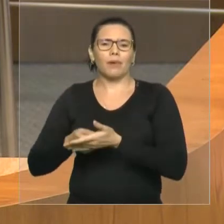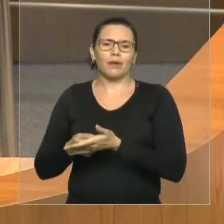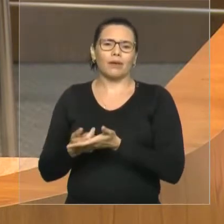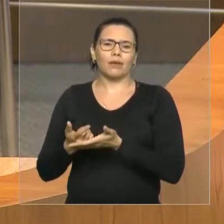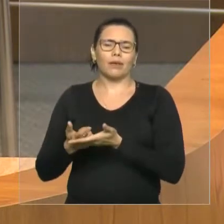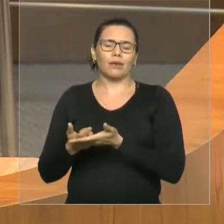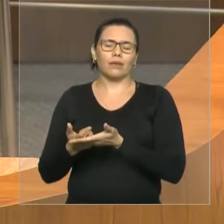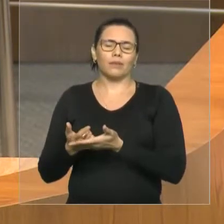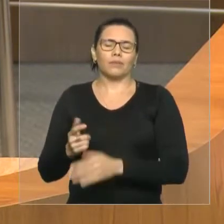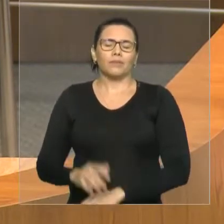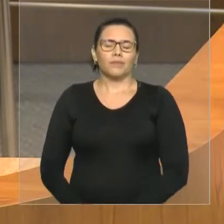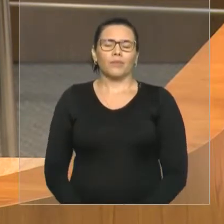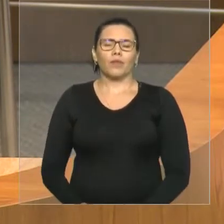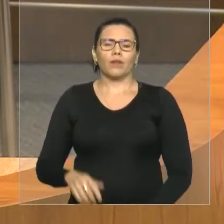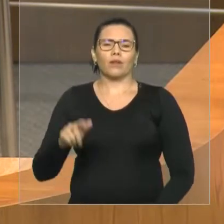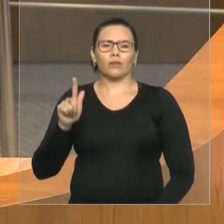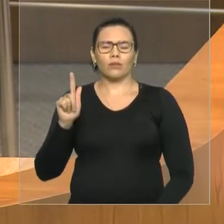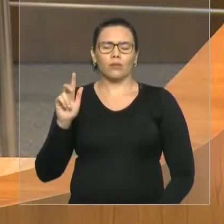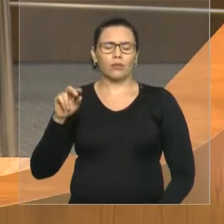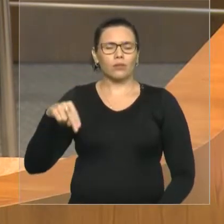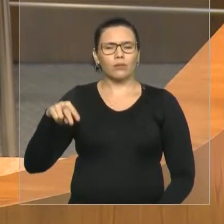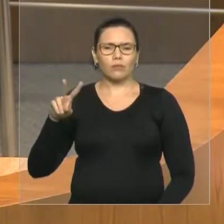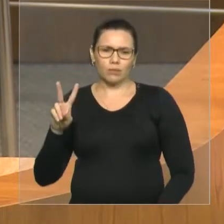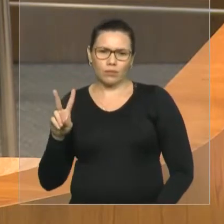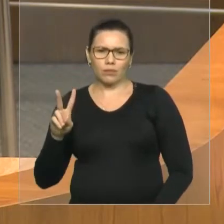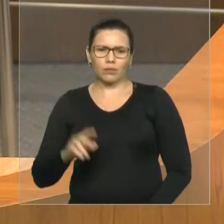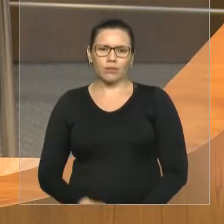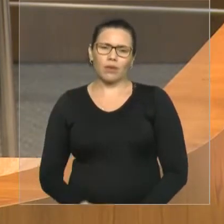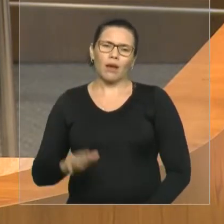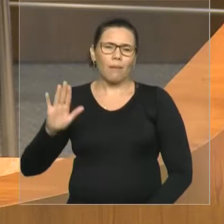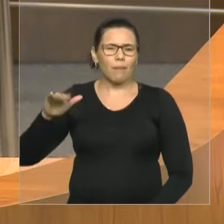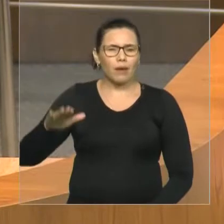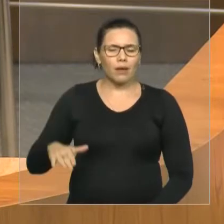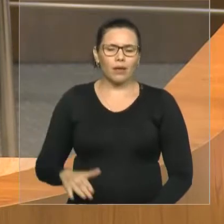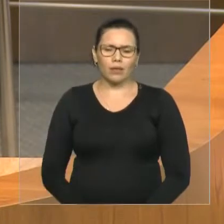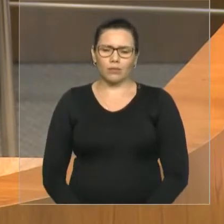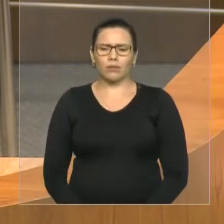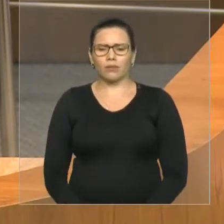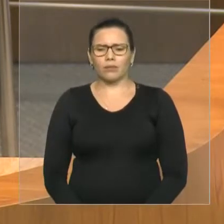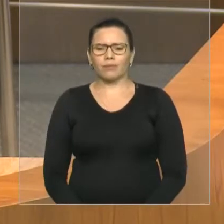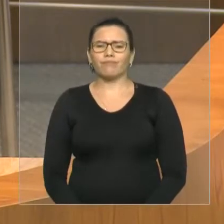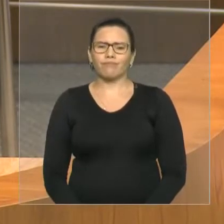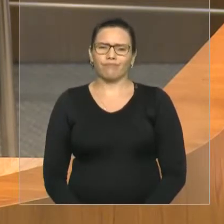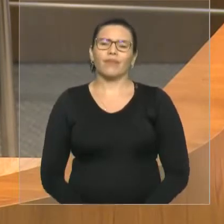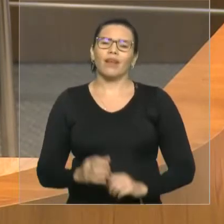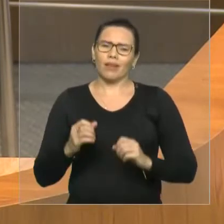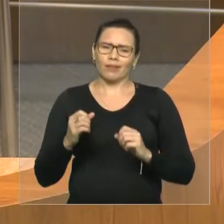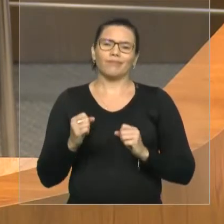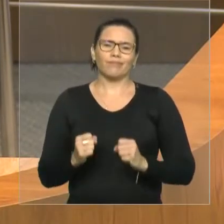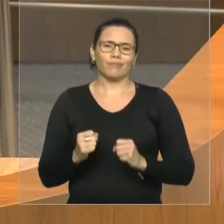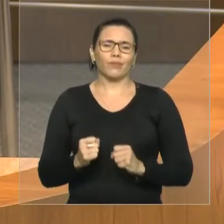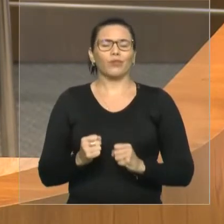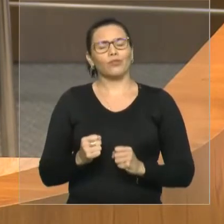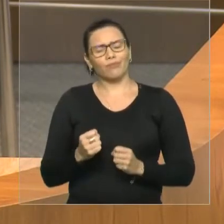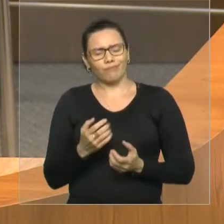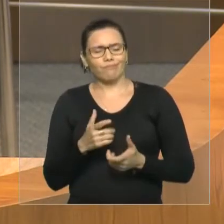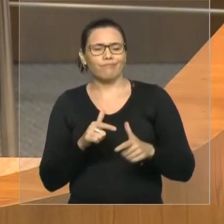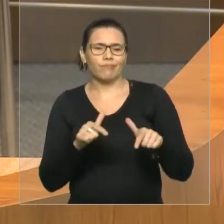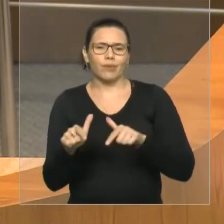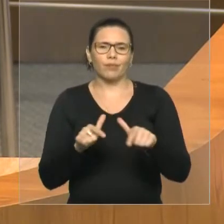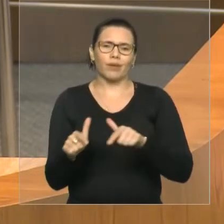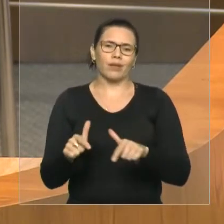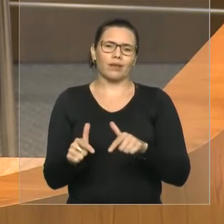a cada um de vocês, a cada deputado desta casa, aos nossos deputados também